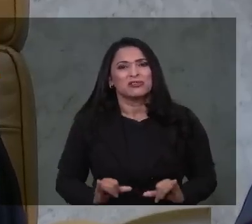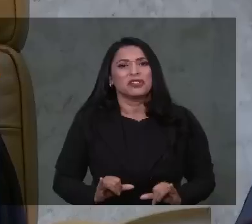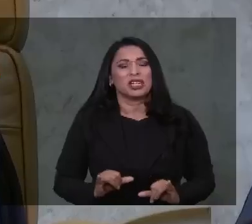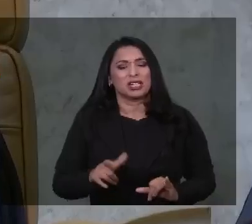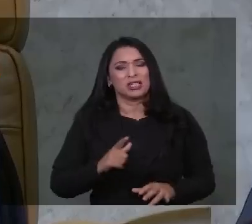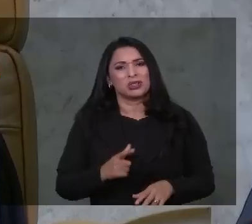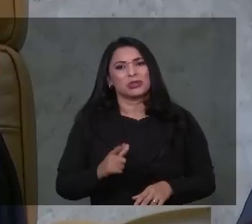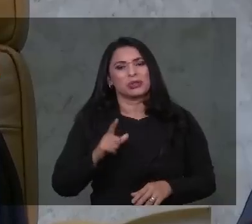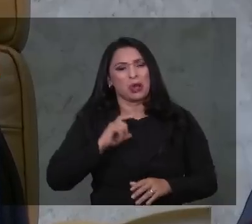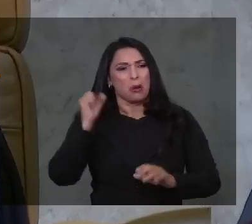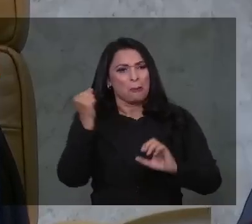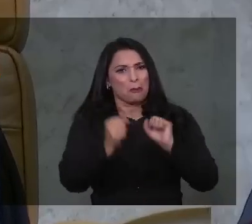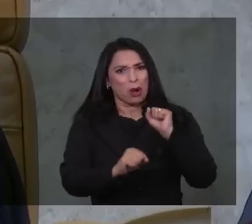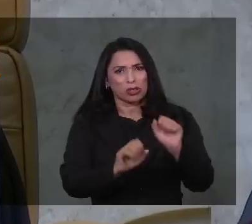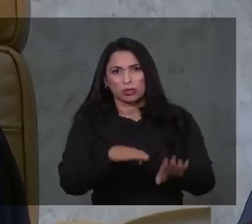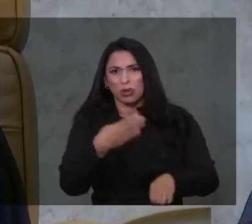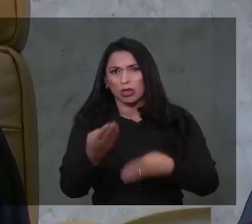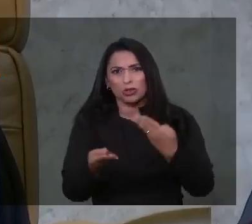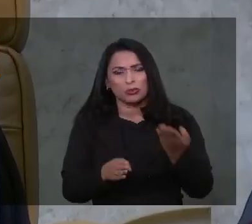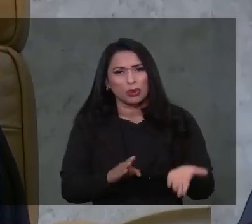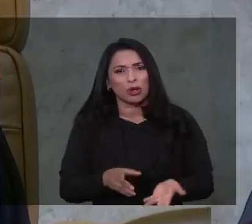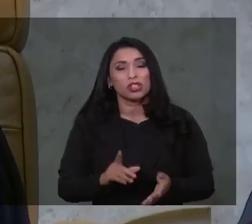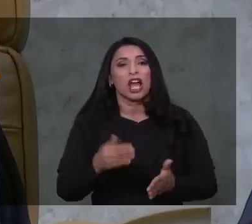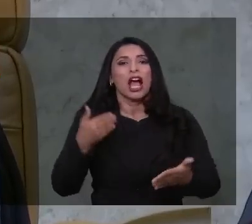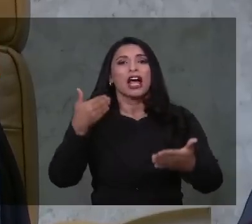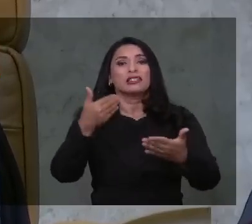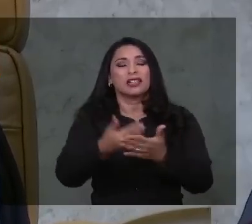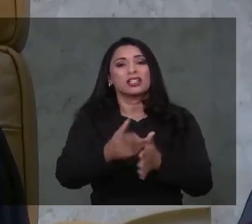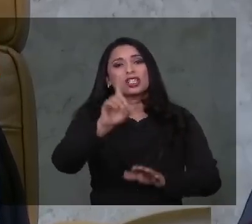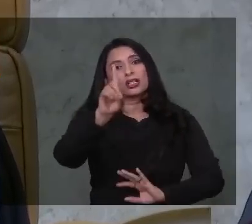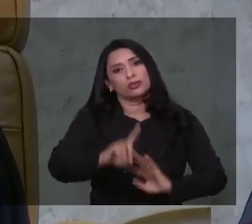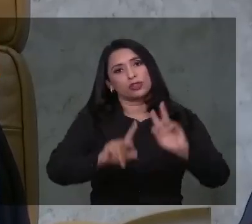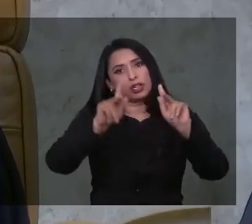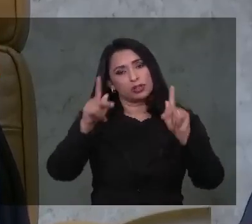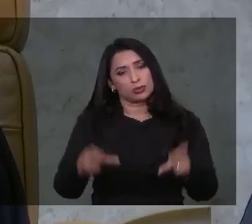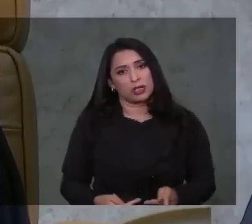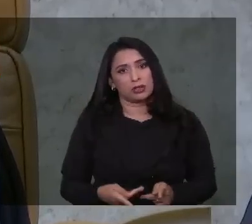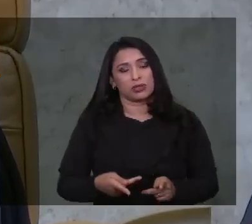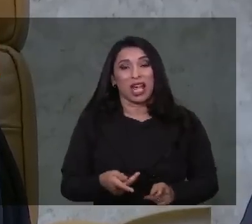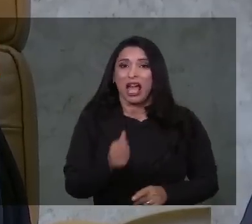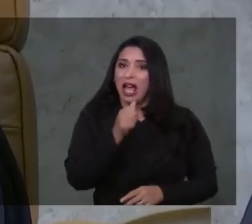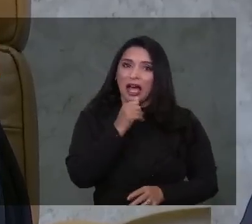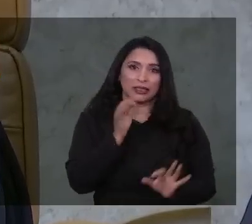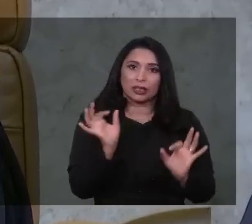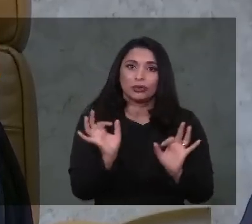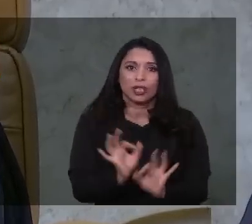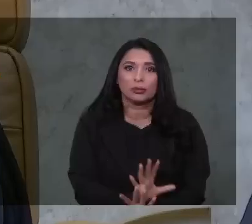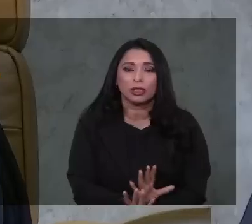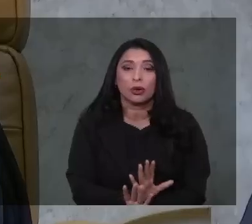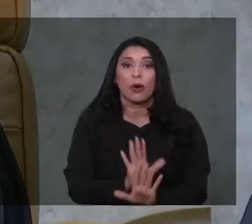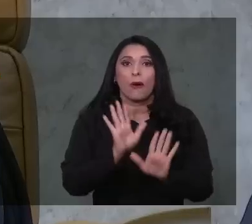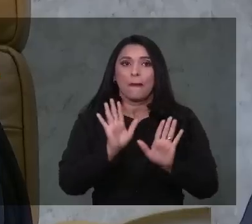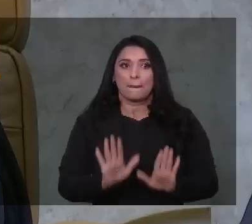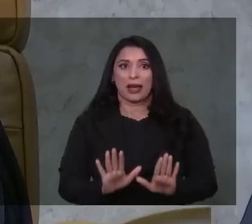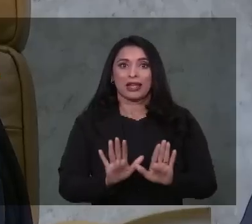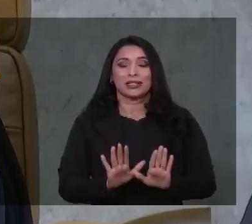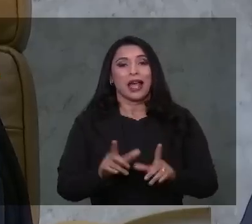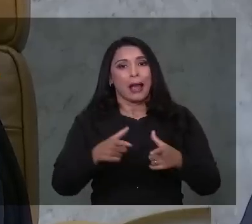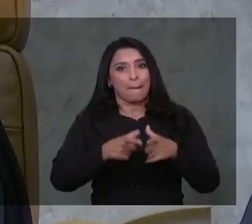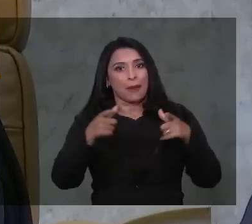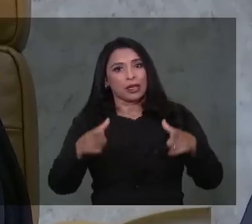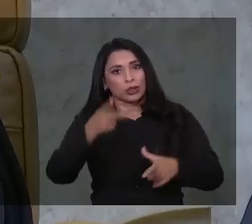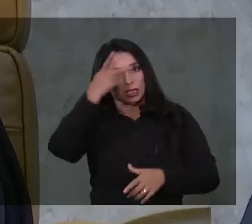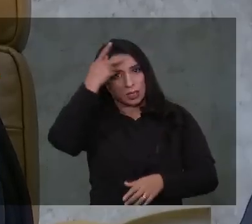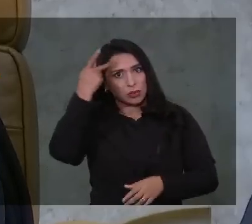humanos. Ainda não plenamente concretizados, mas vitoriosos na maior parte dos corações e mentes.